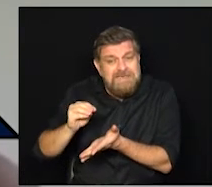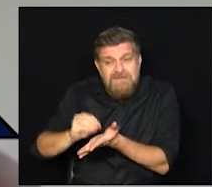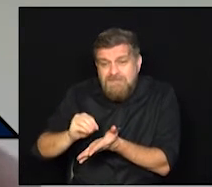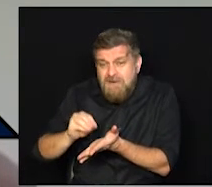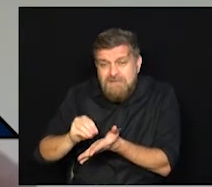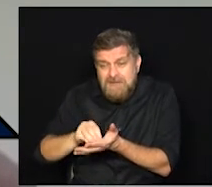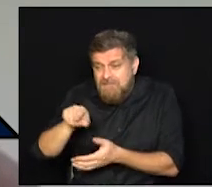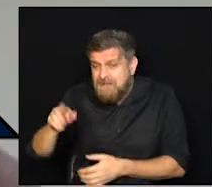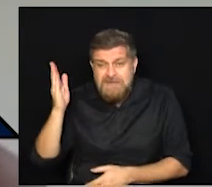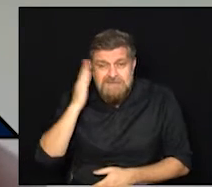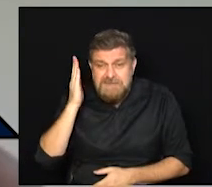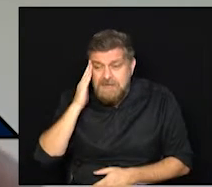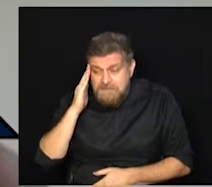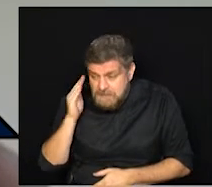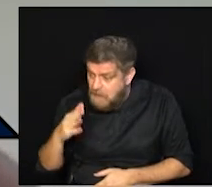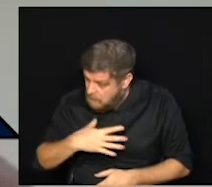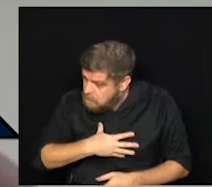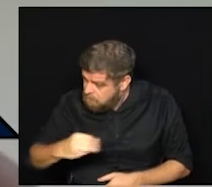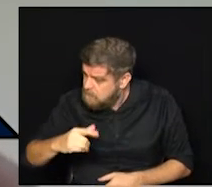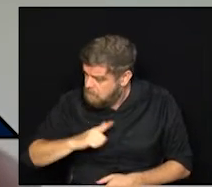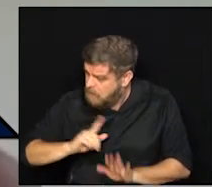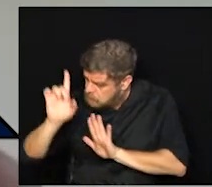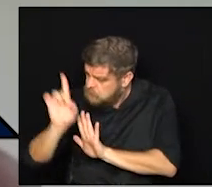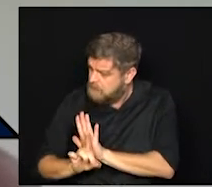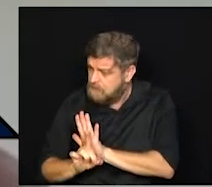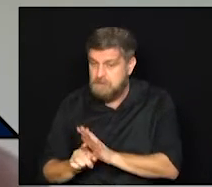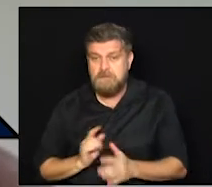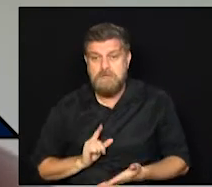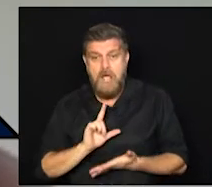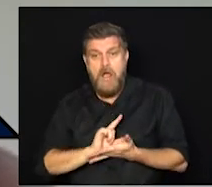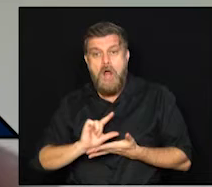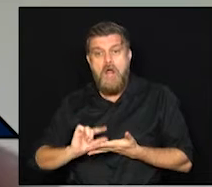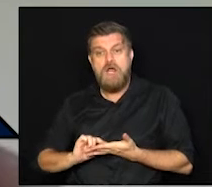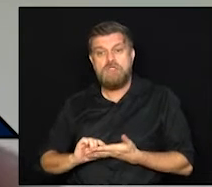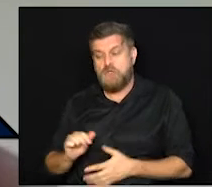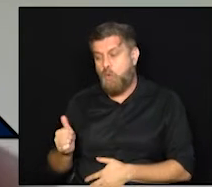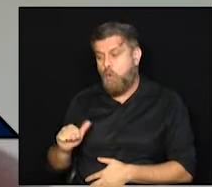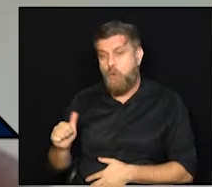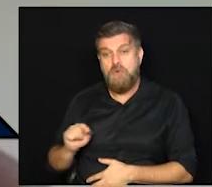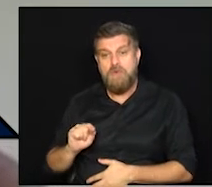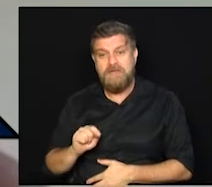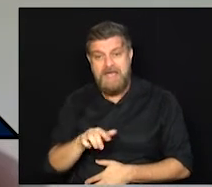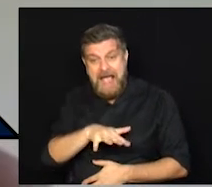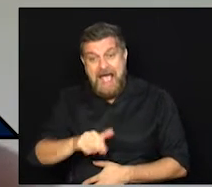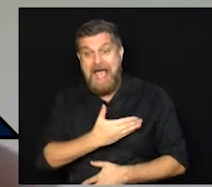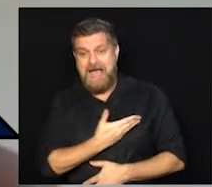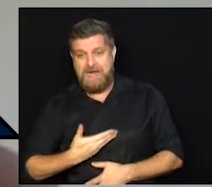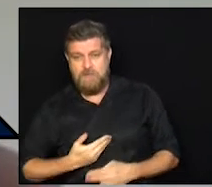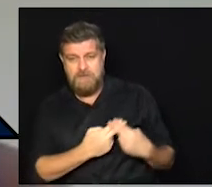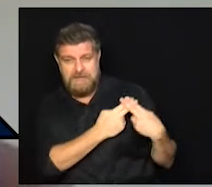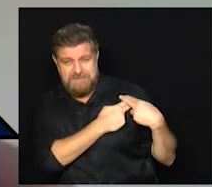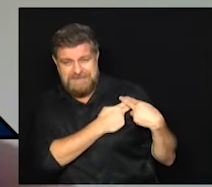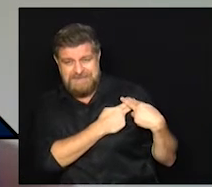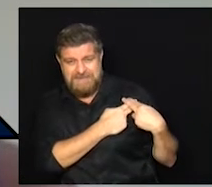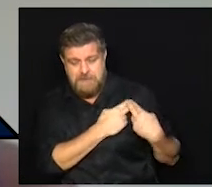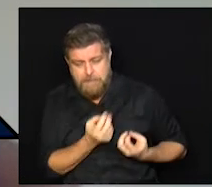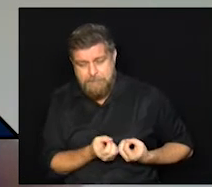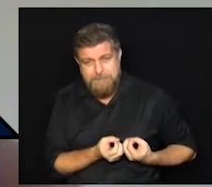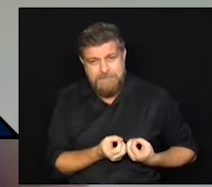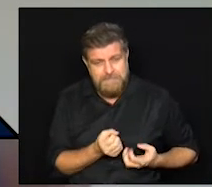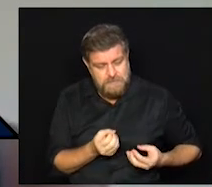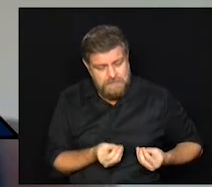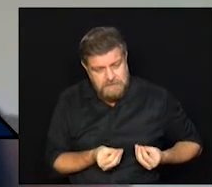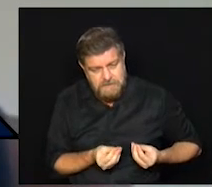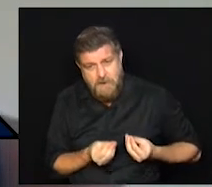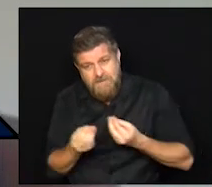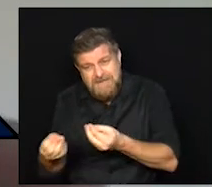né? Então eu lia sempre o artigo 11, que diz que o poder público é obrigado a fornecer todas